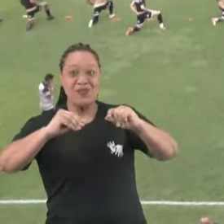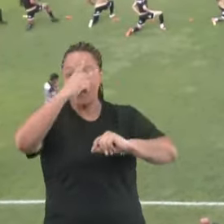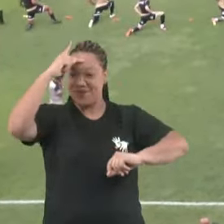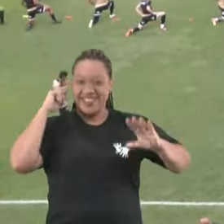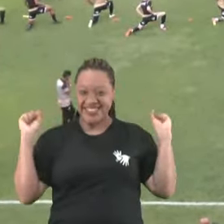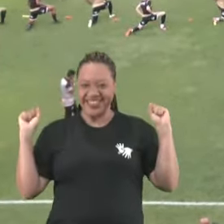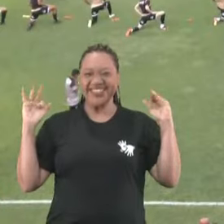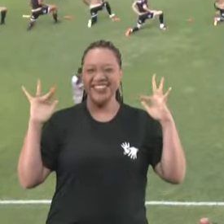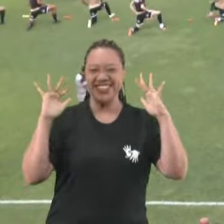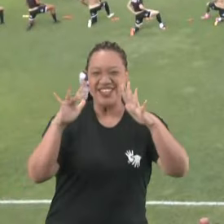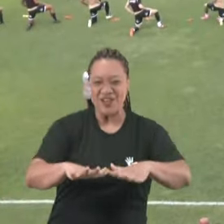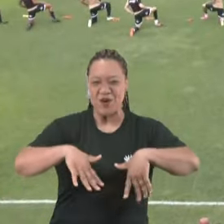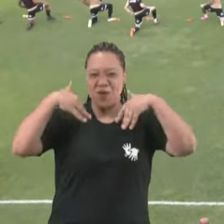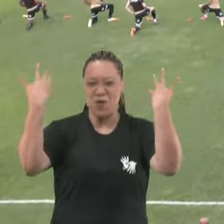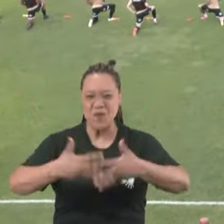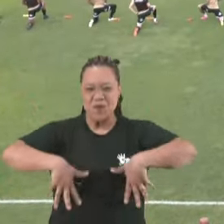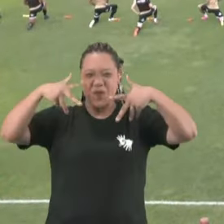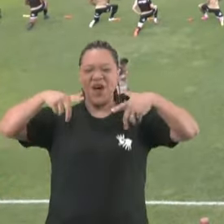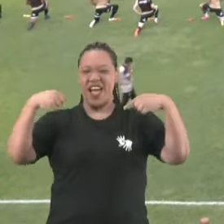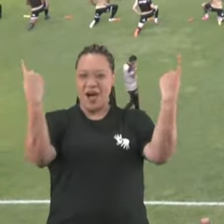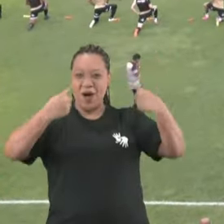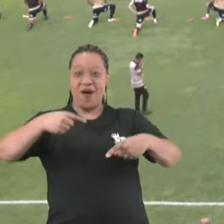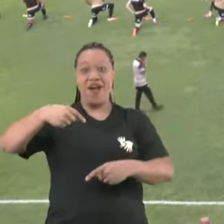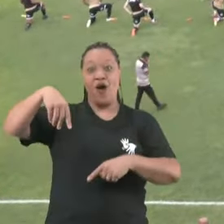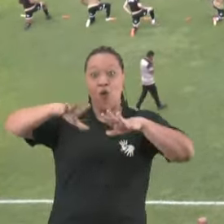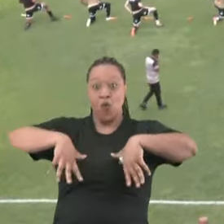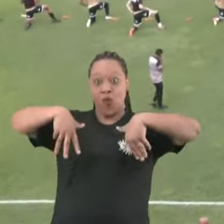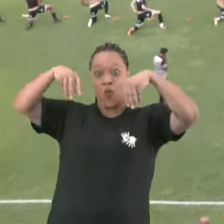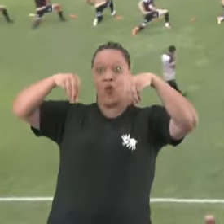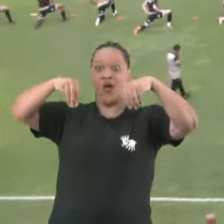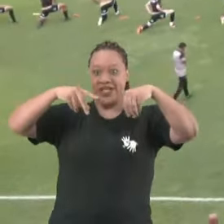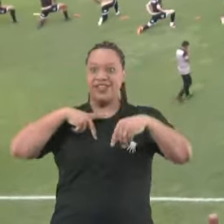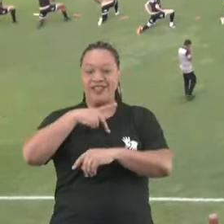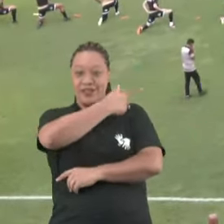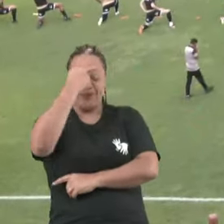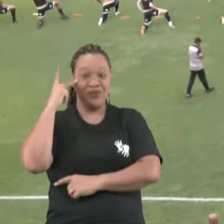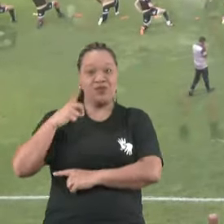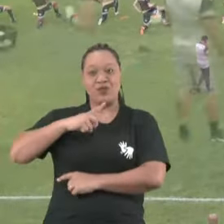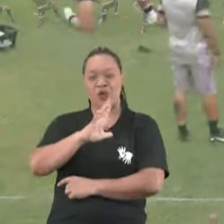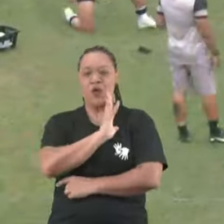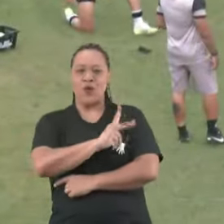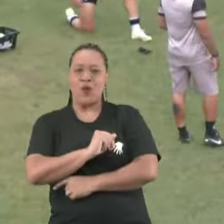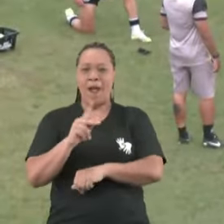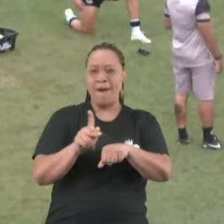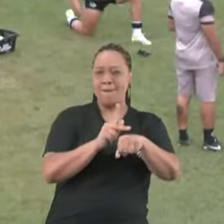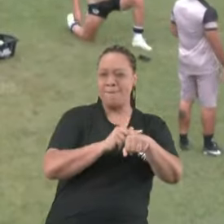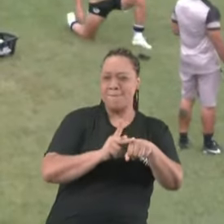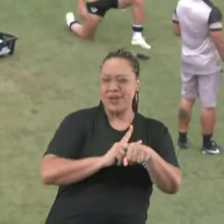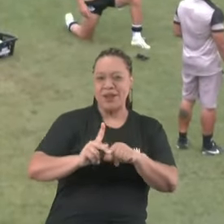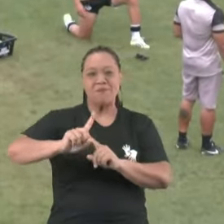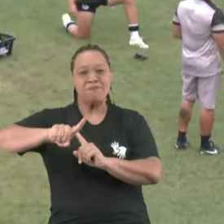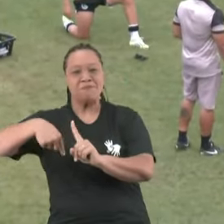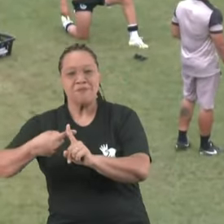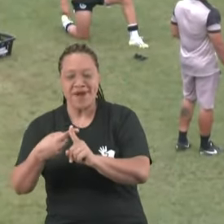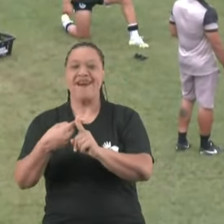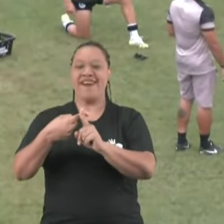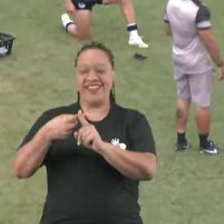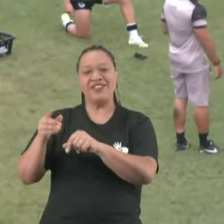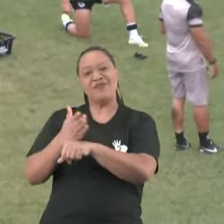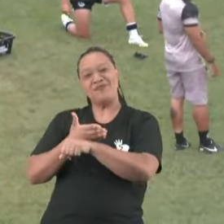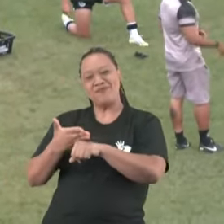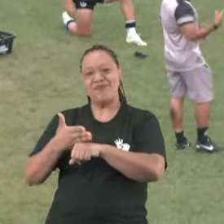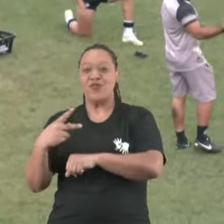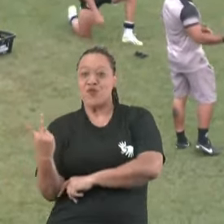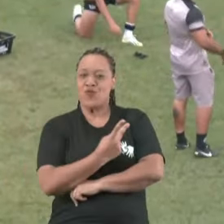gente, é o fantasma contra o galo, o alvinegro contra o alvirrubro, reeditando as duas